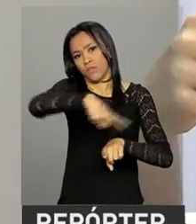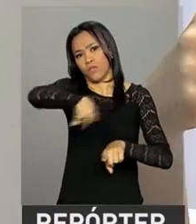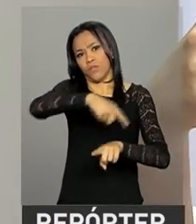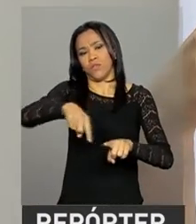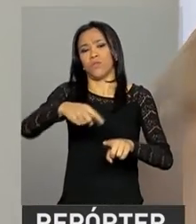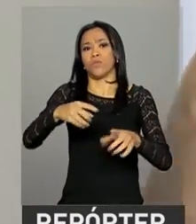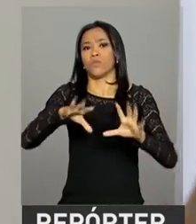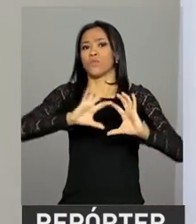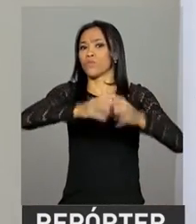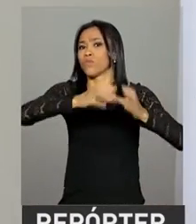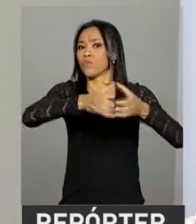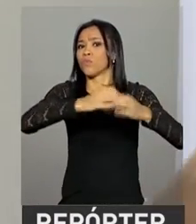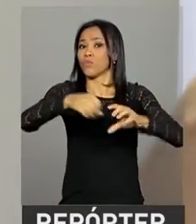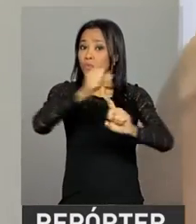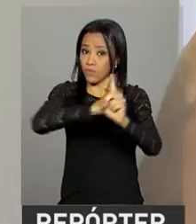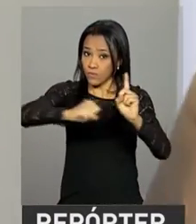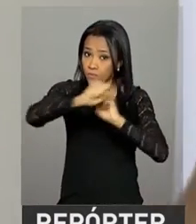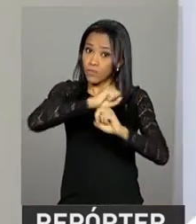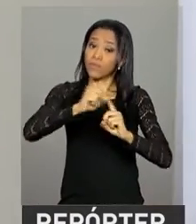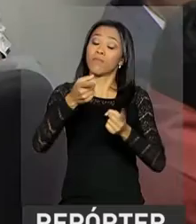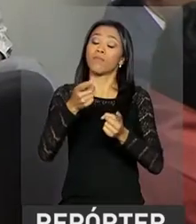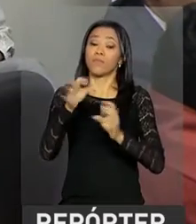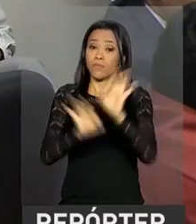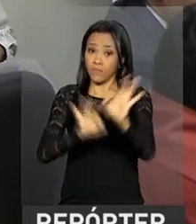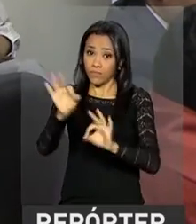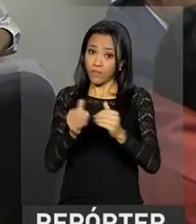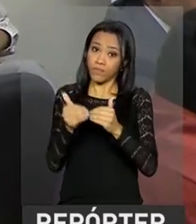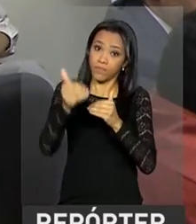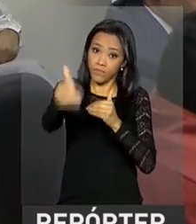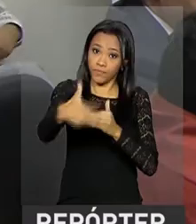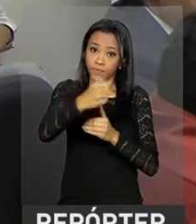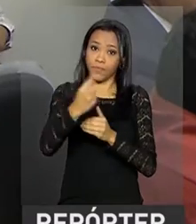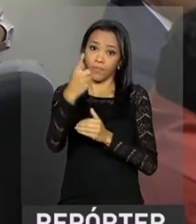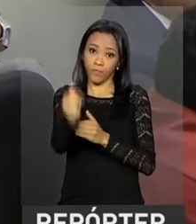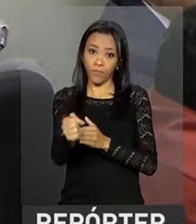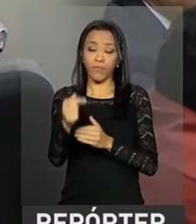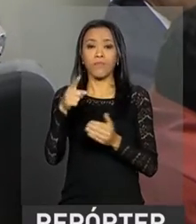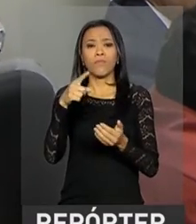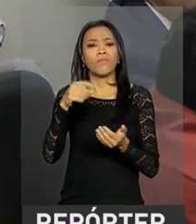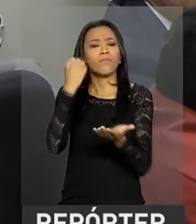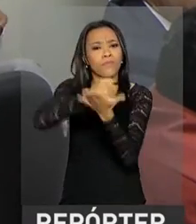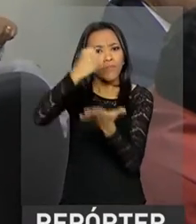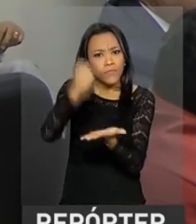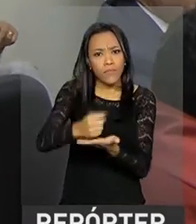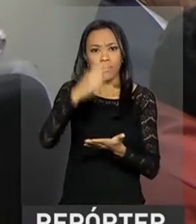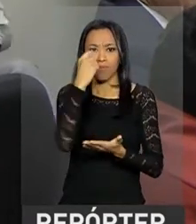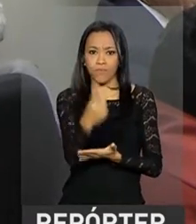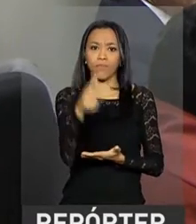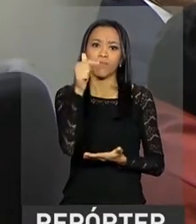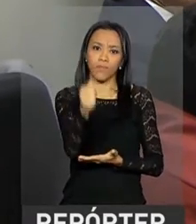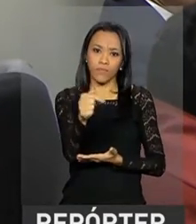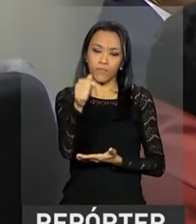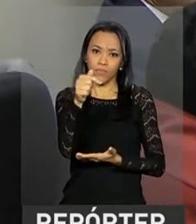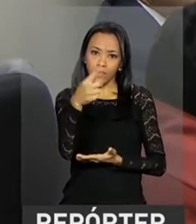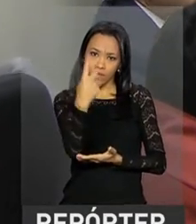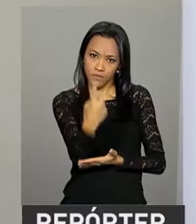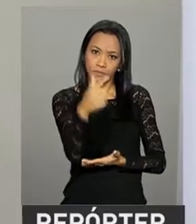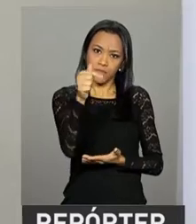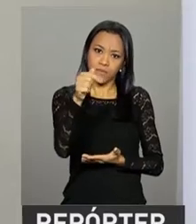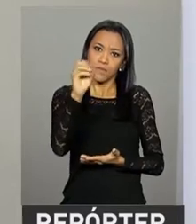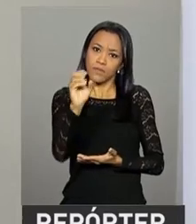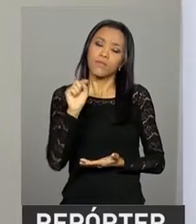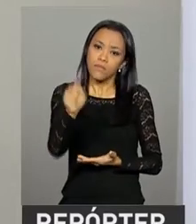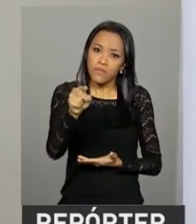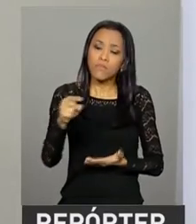as metas para o programa em 2017 ele destacou a contratação de 170 mil moradias na faixa 1